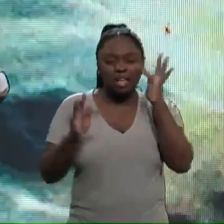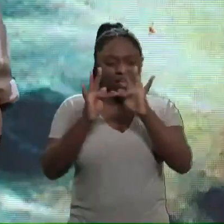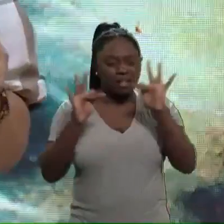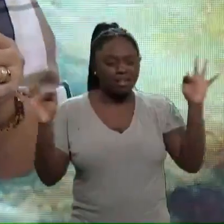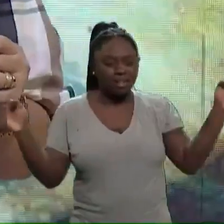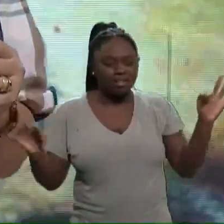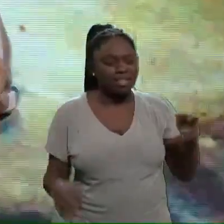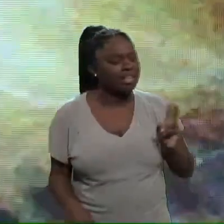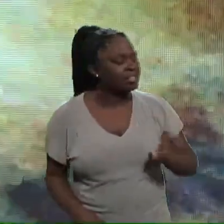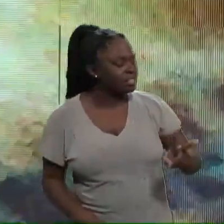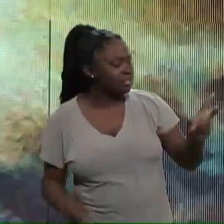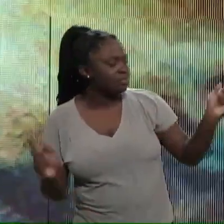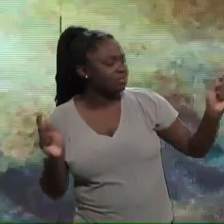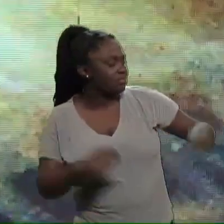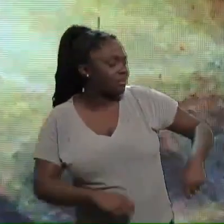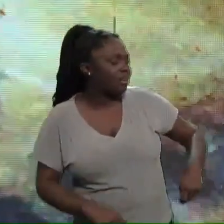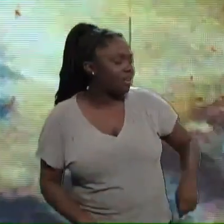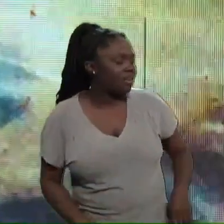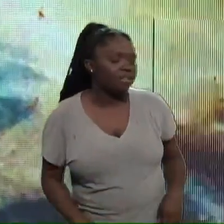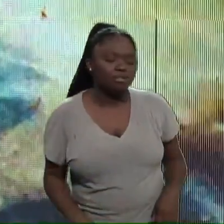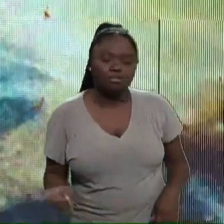certo, é assim que funciona? Não.